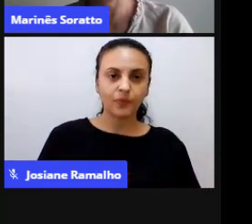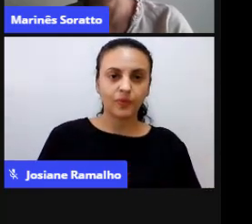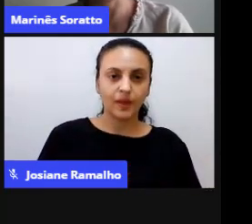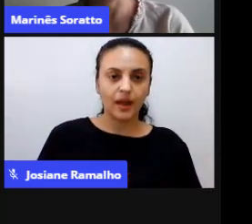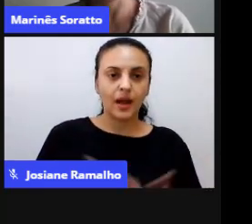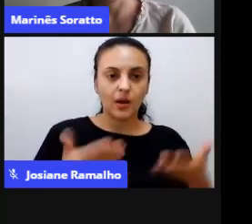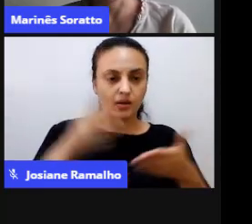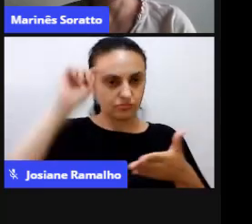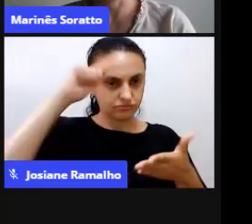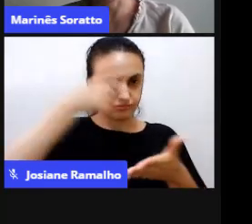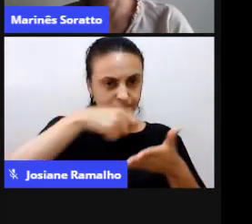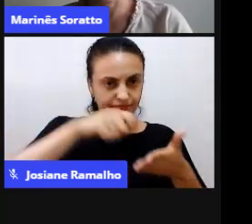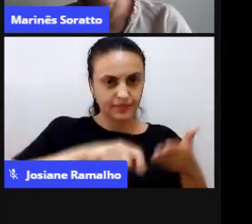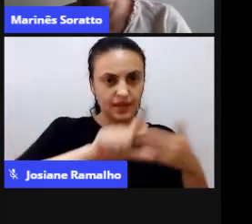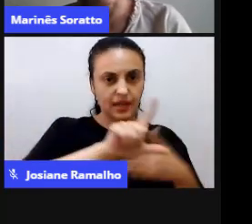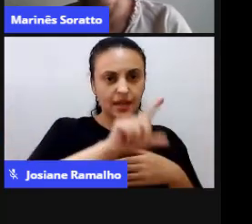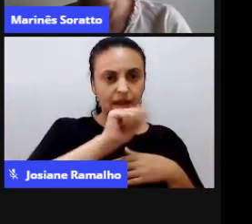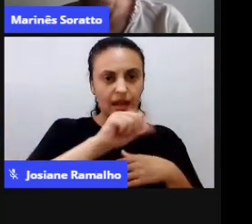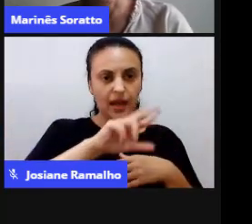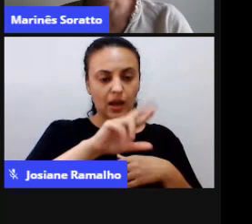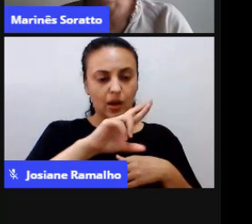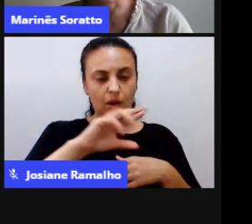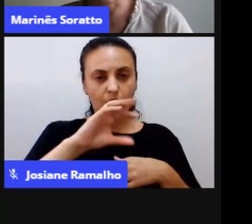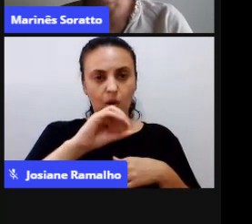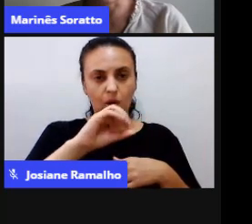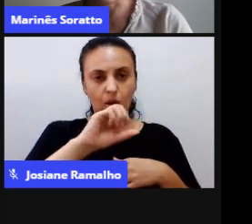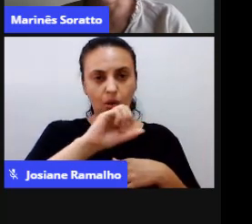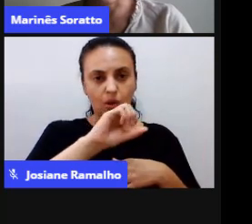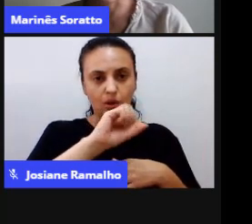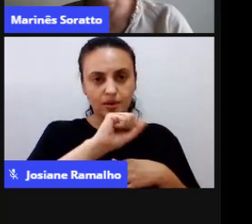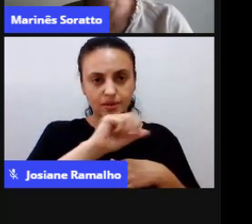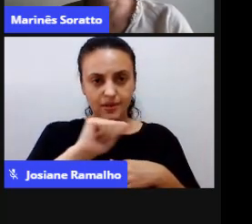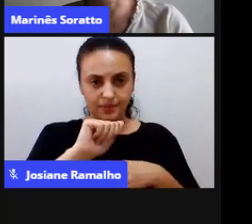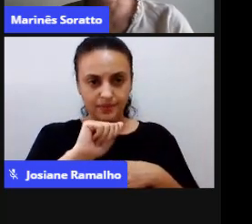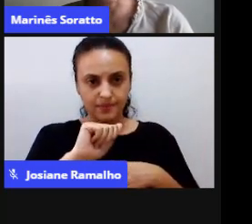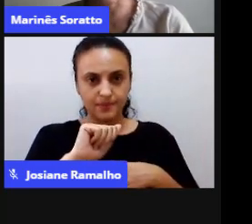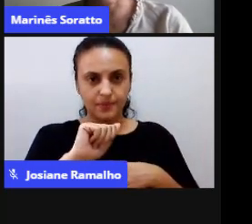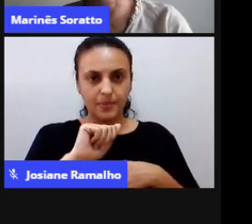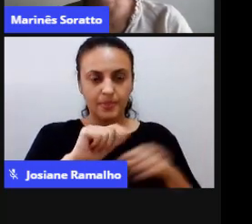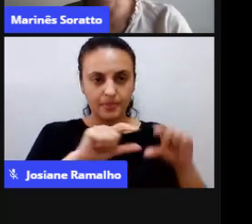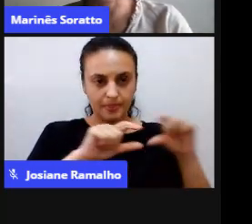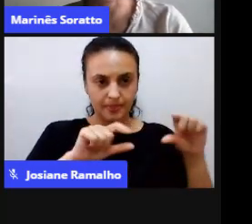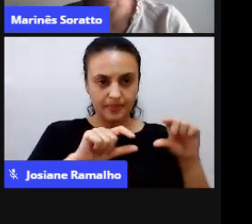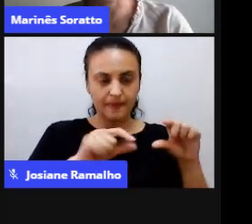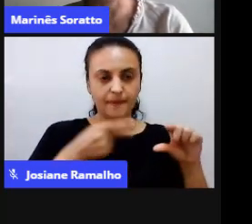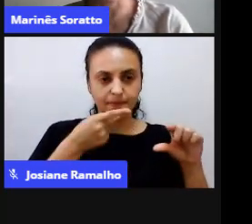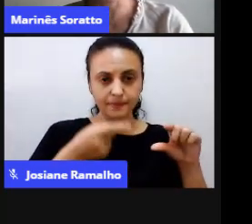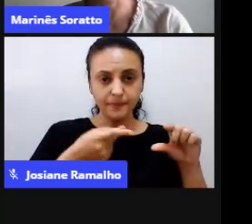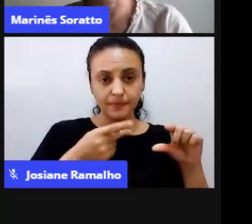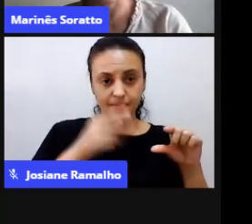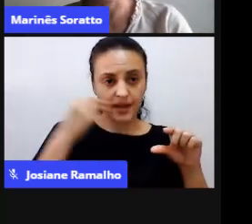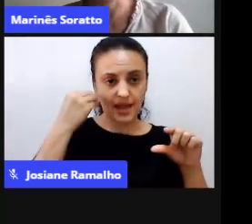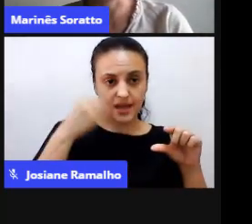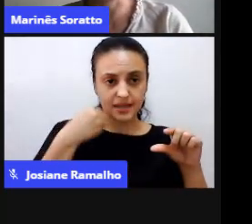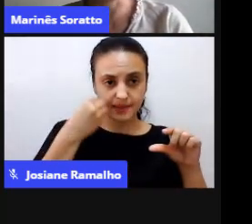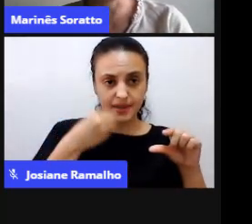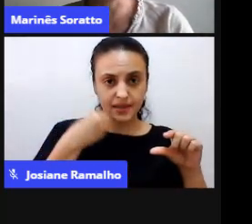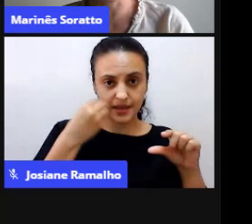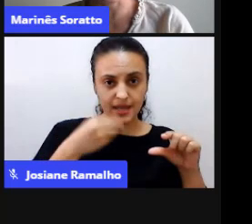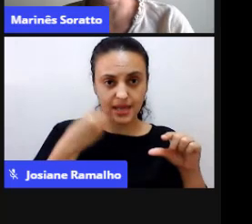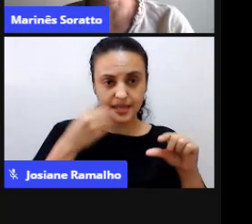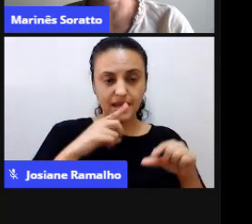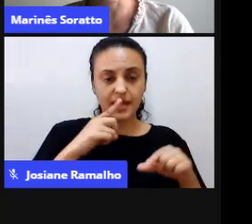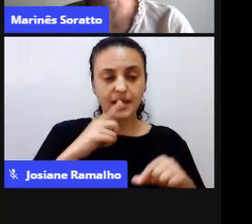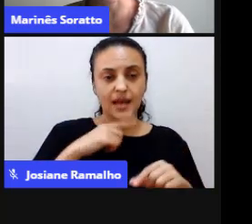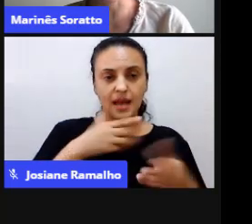a gente fazer uma reflexão, né, que a experiência, ela tem a ver também com não saber, com o